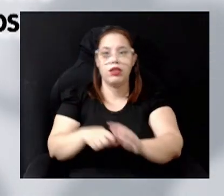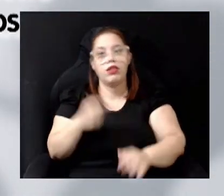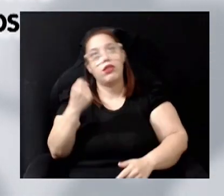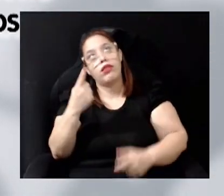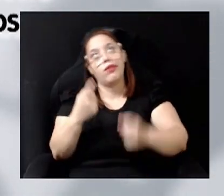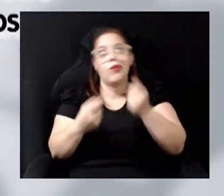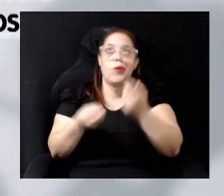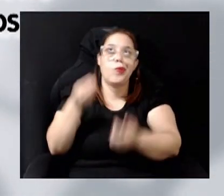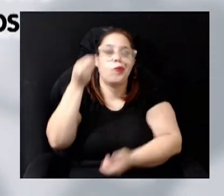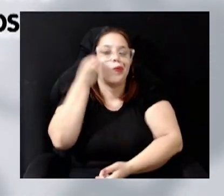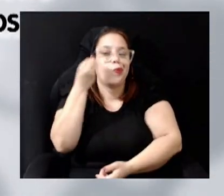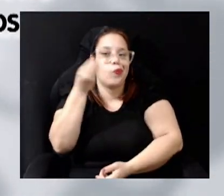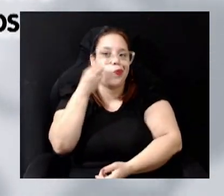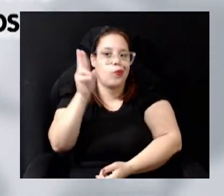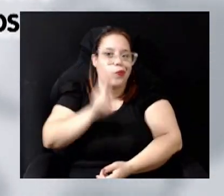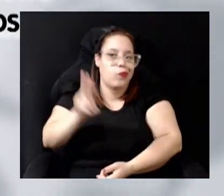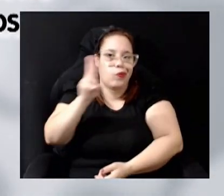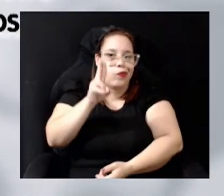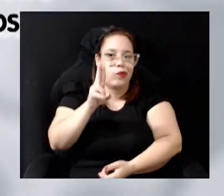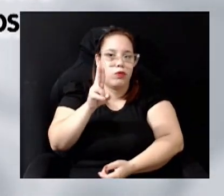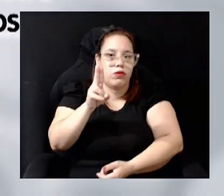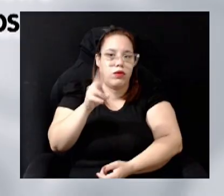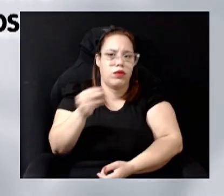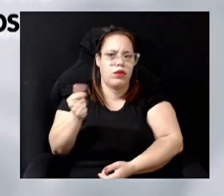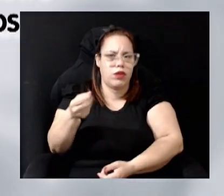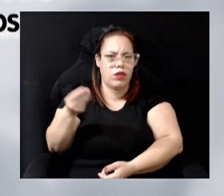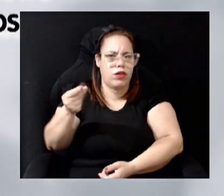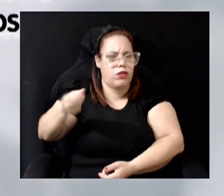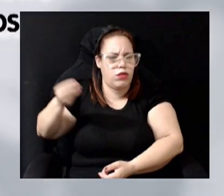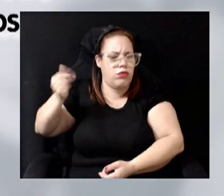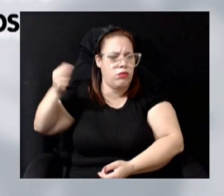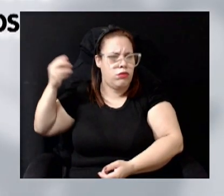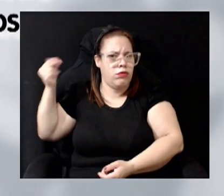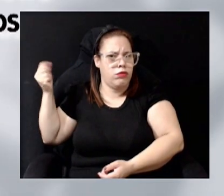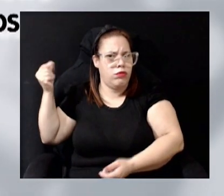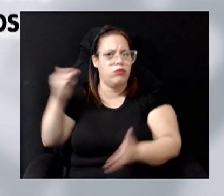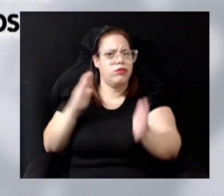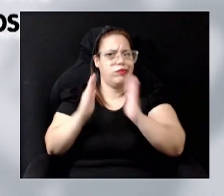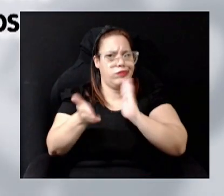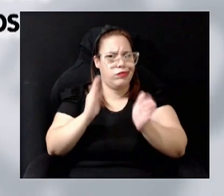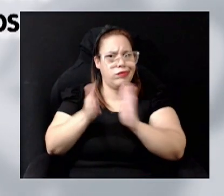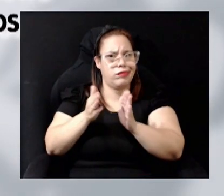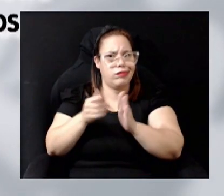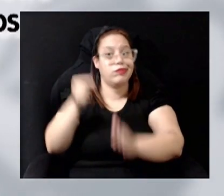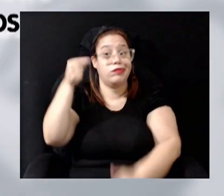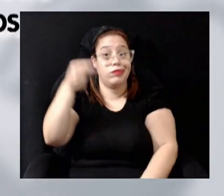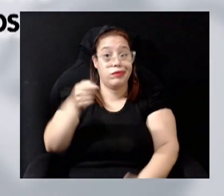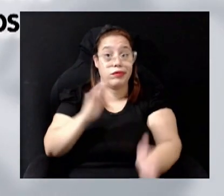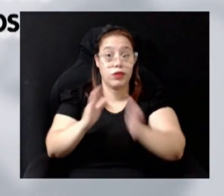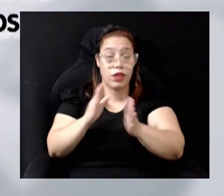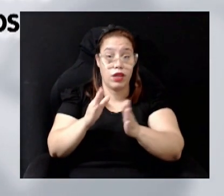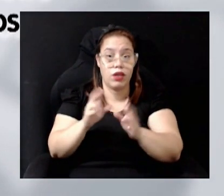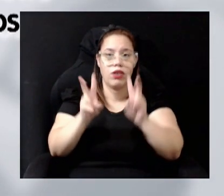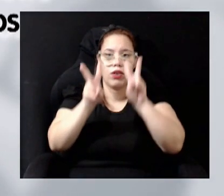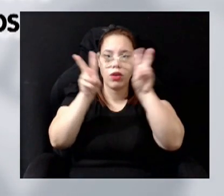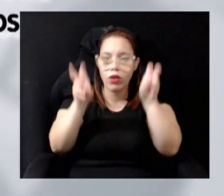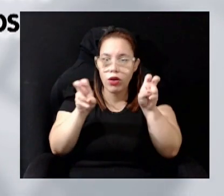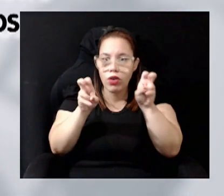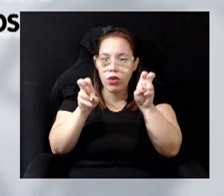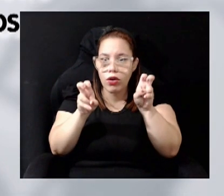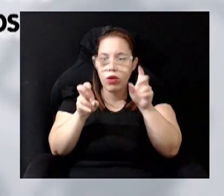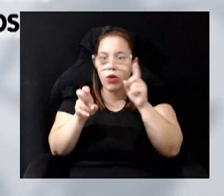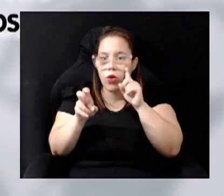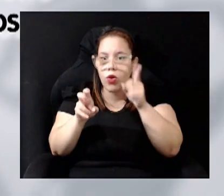experiência do usuário existia desde antes desse período, foi nessa época que os termos User